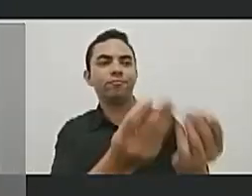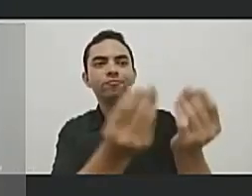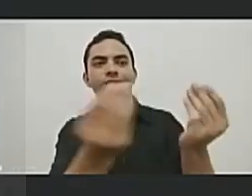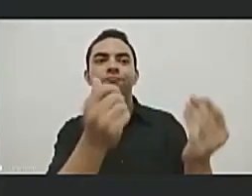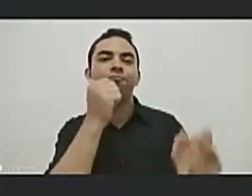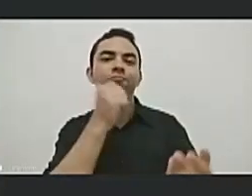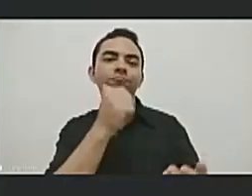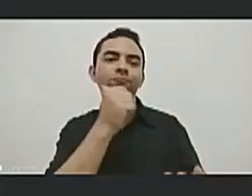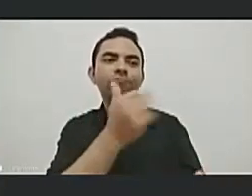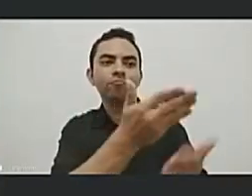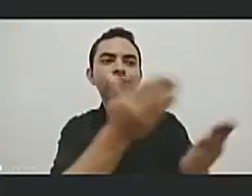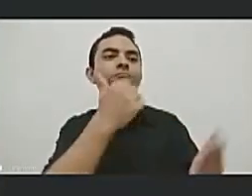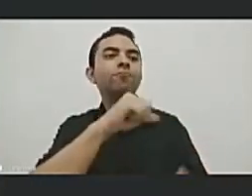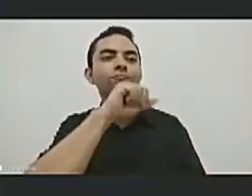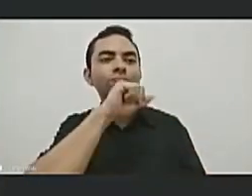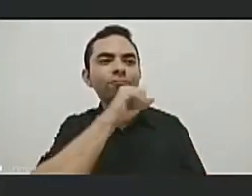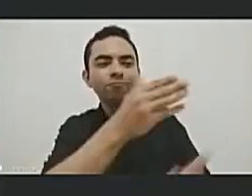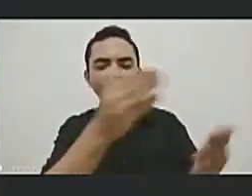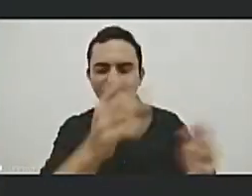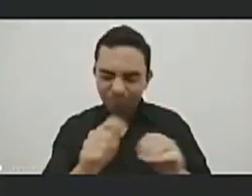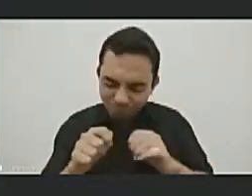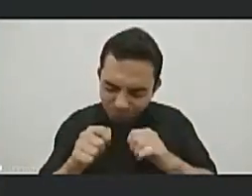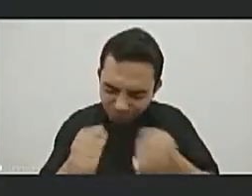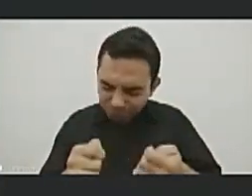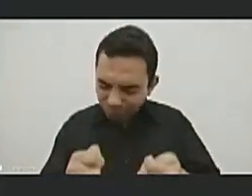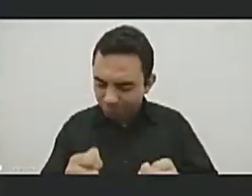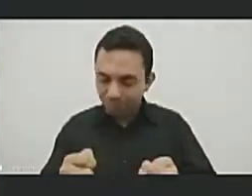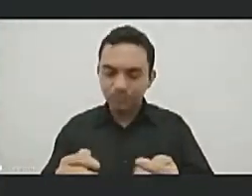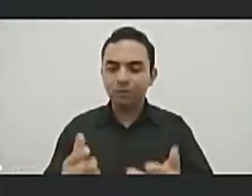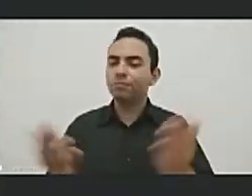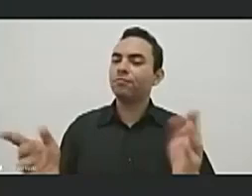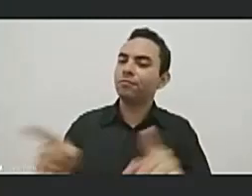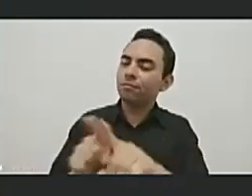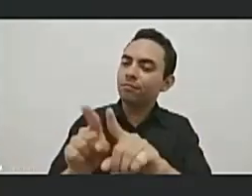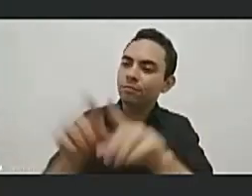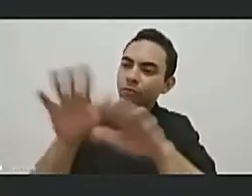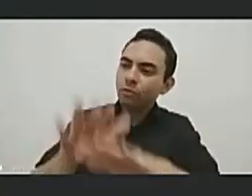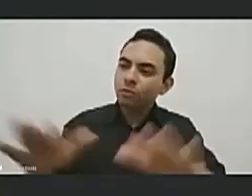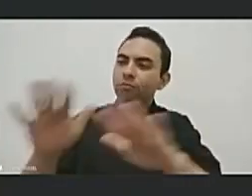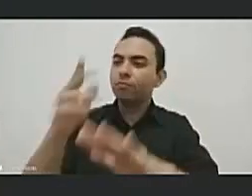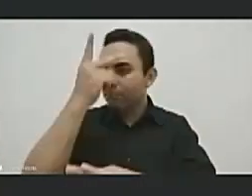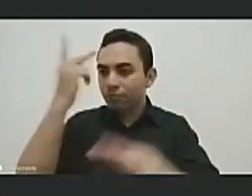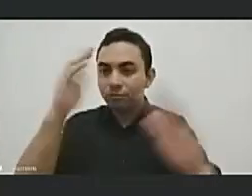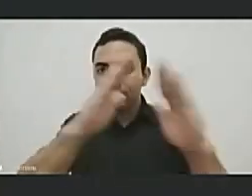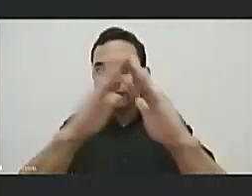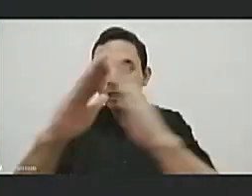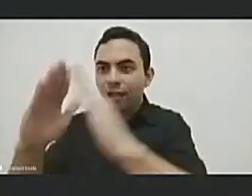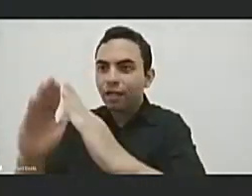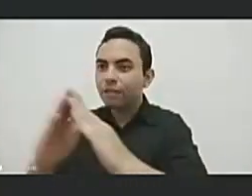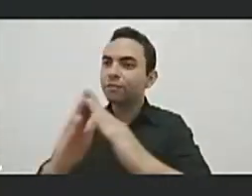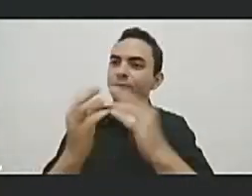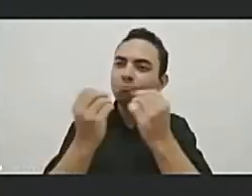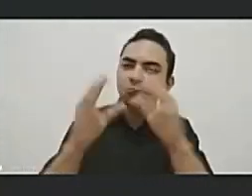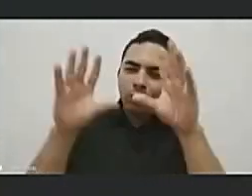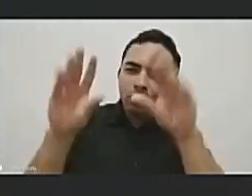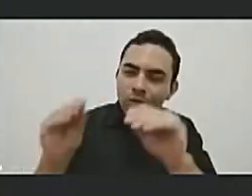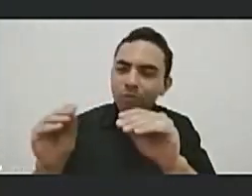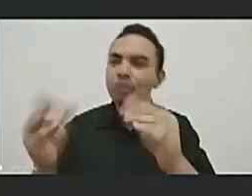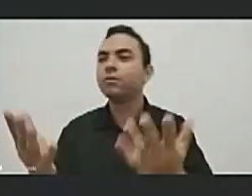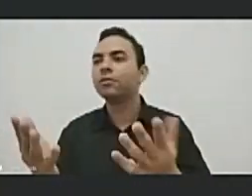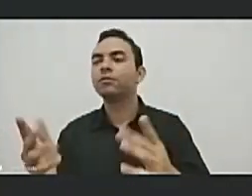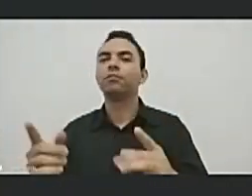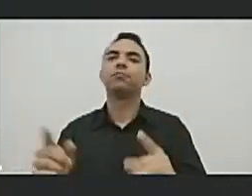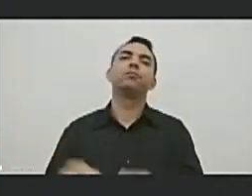aí boa noite pessoal de casa as famílias que não puderam comparecer é super entendível no momento que a gente está